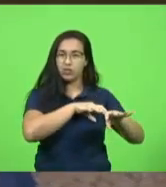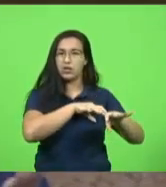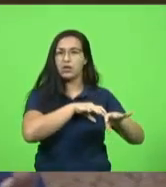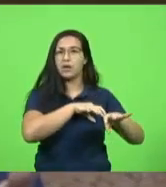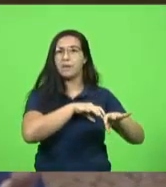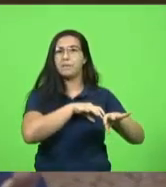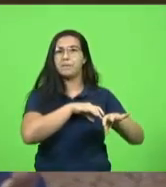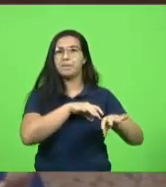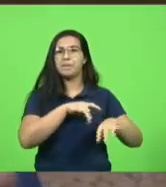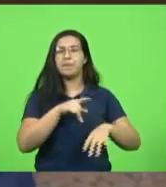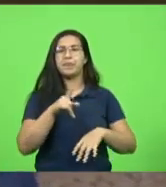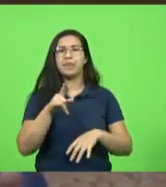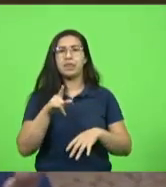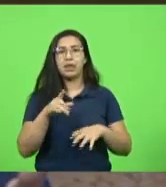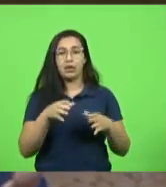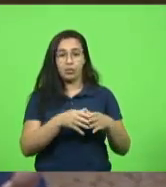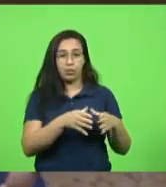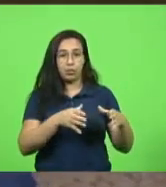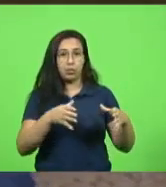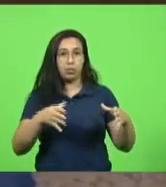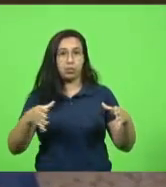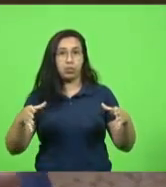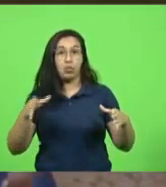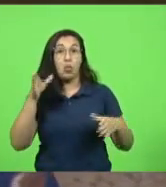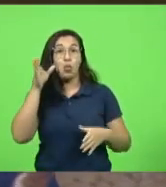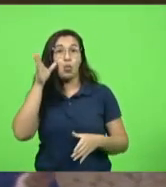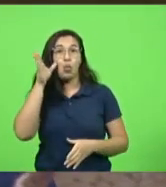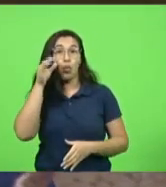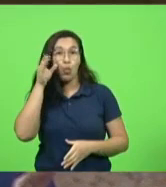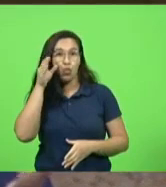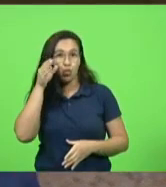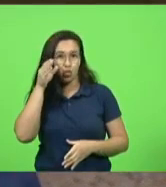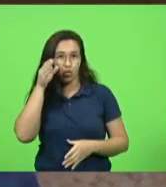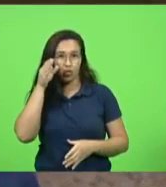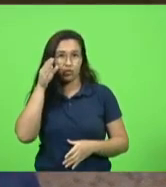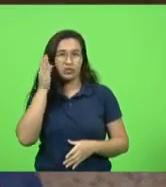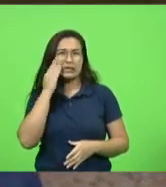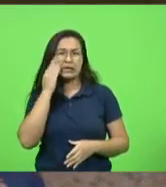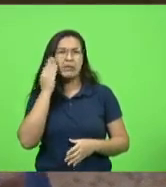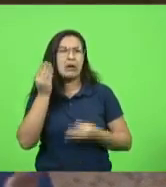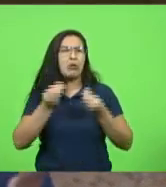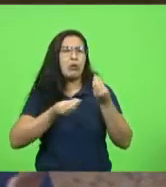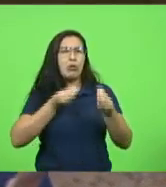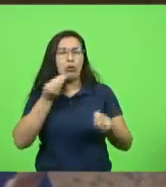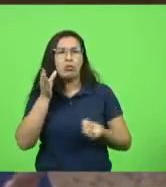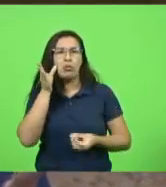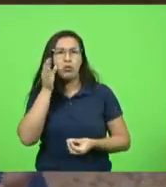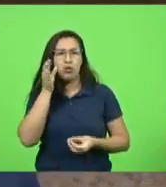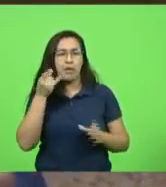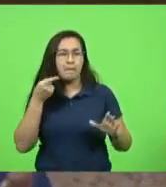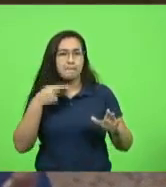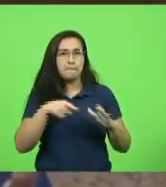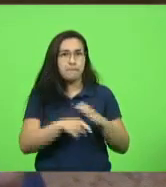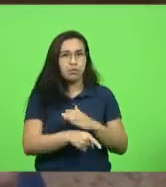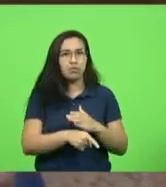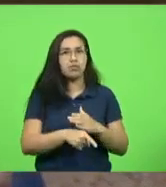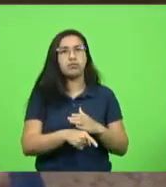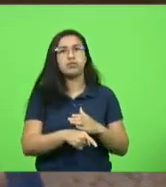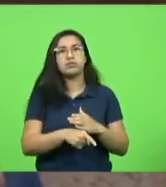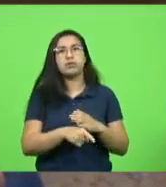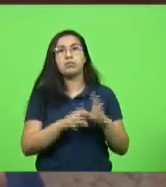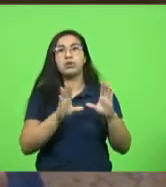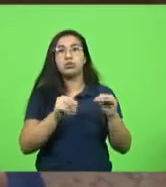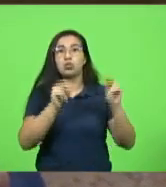presidente, cresceu na curiosidade, no querer saber, no aprofundamento de todas as